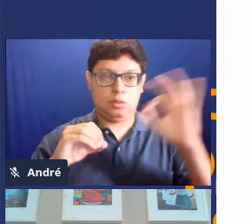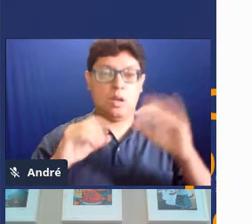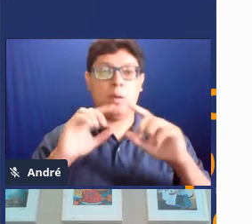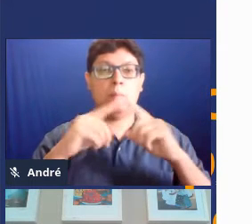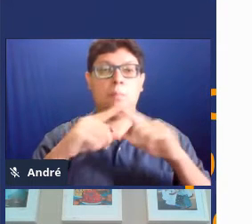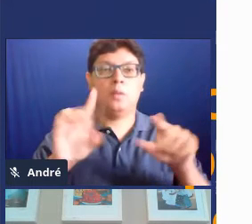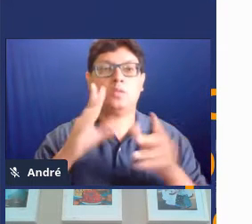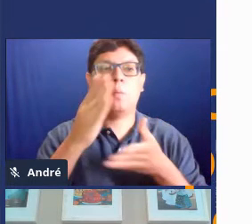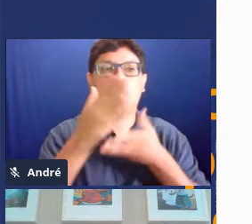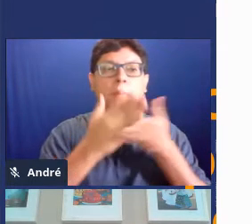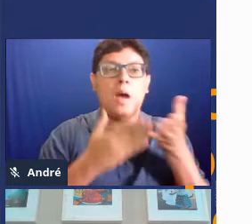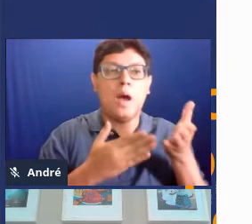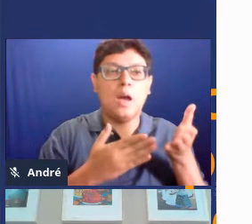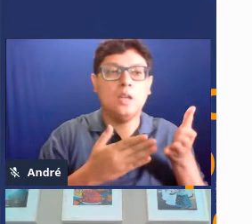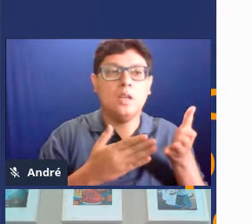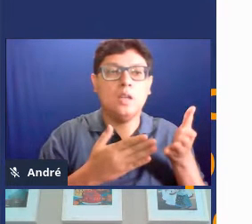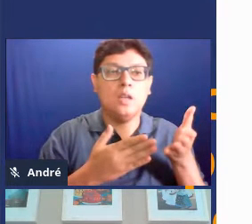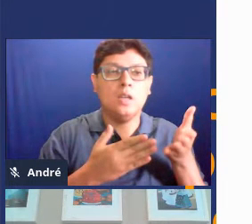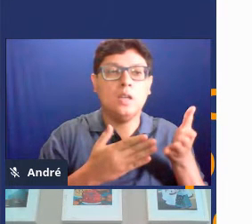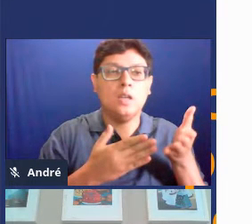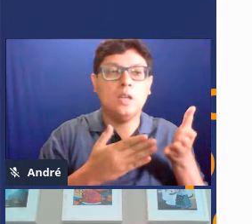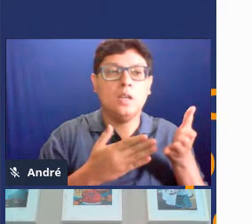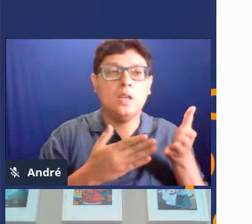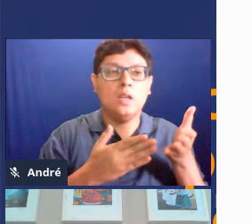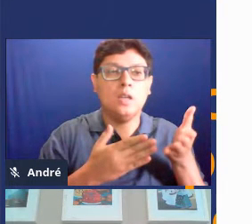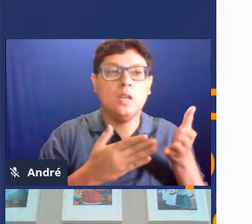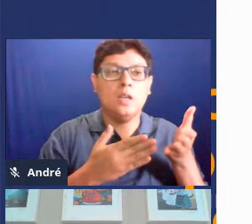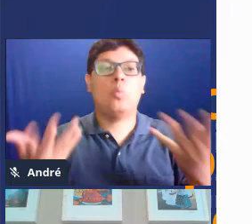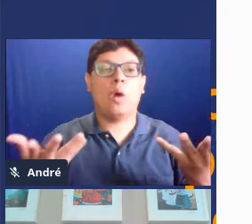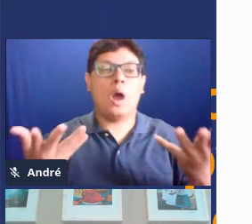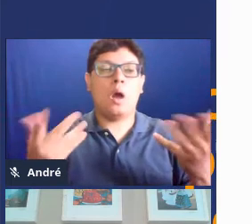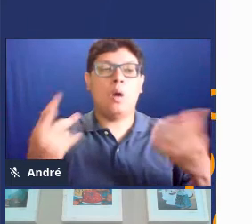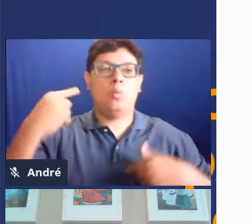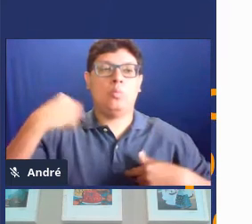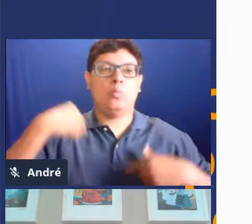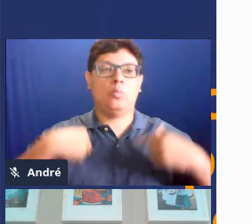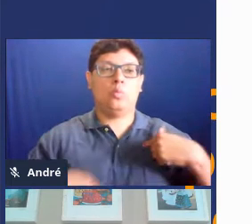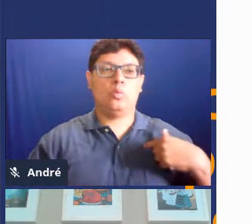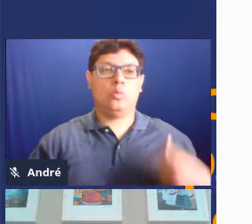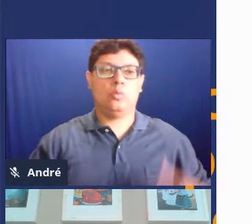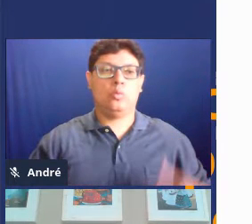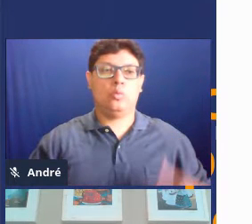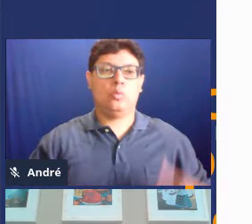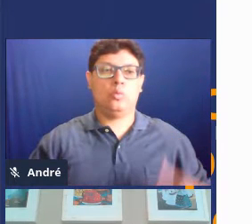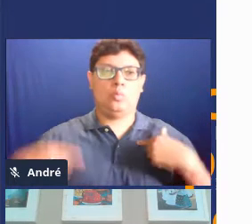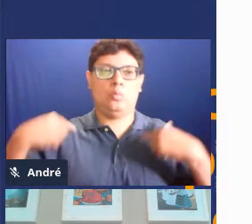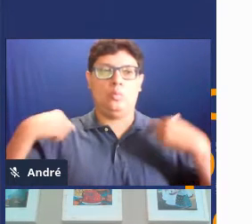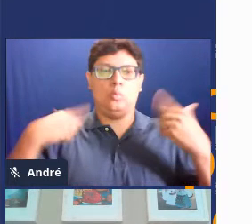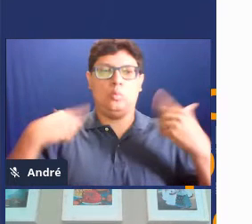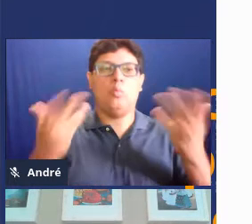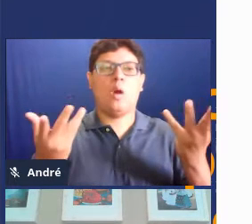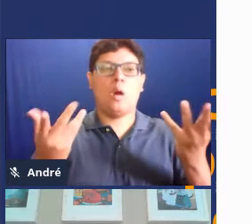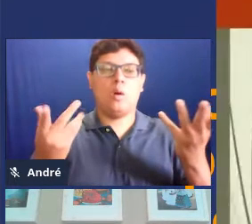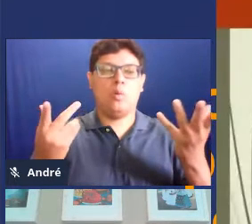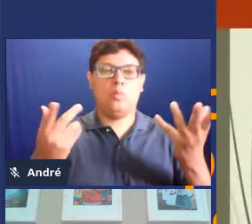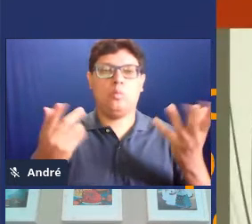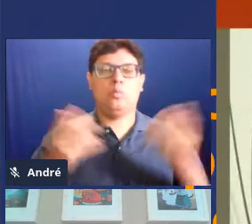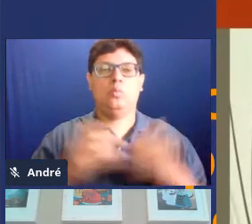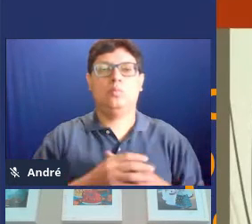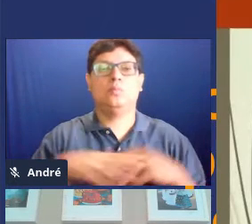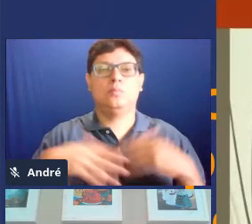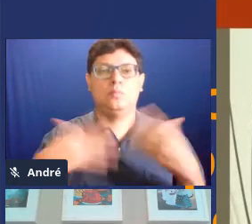código, codificando em aminoácidos para construir uma proteína, ou seja, que está sendo o que vai